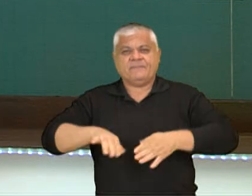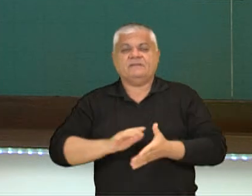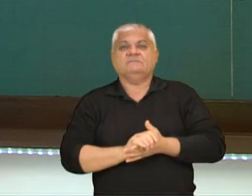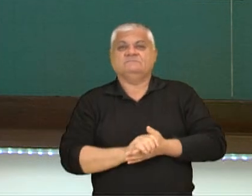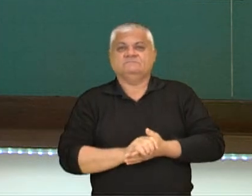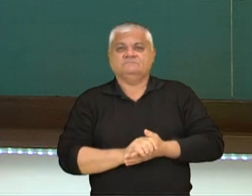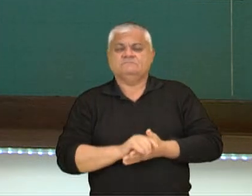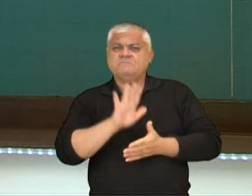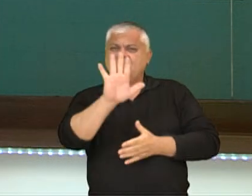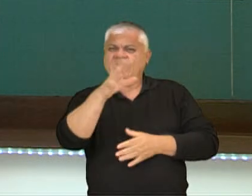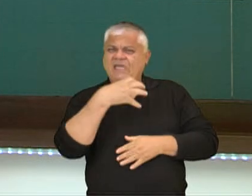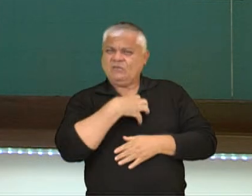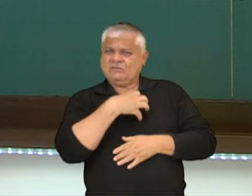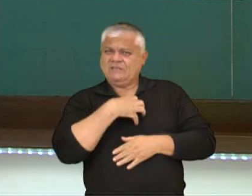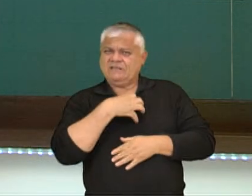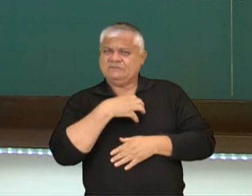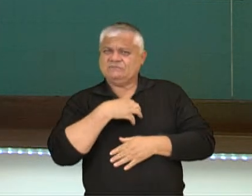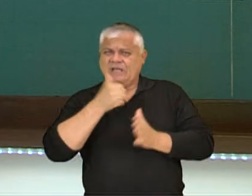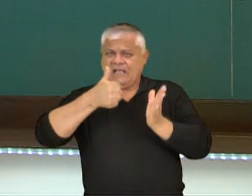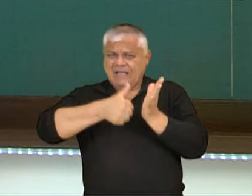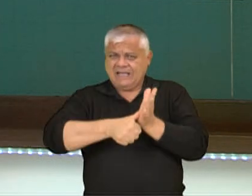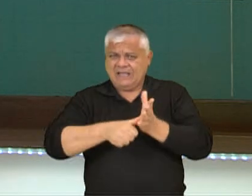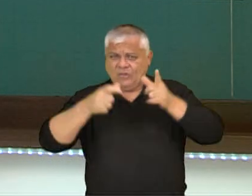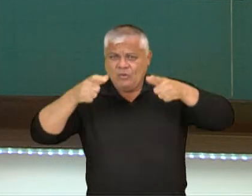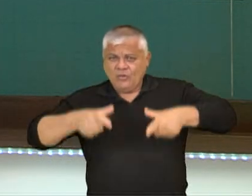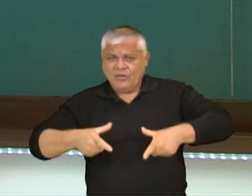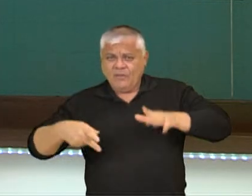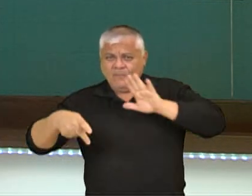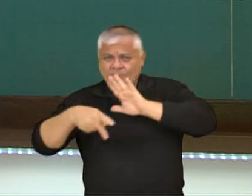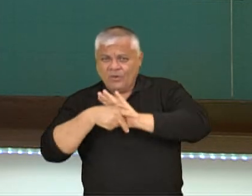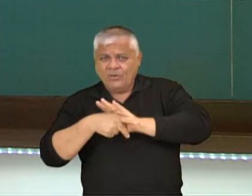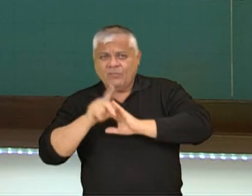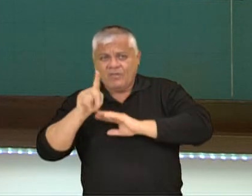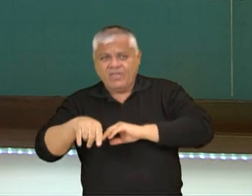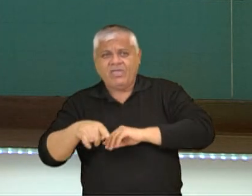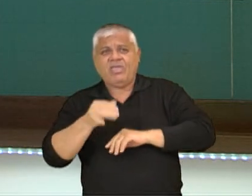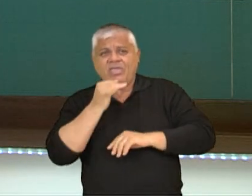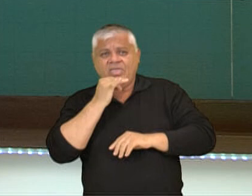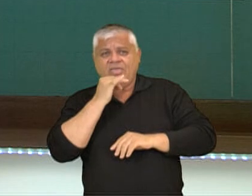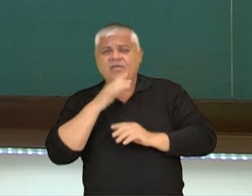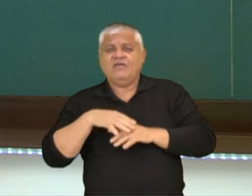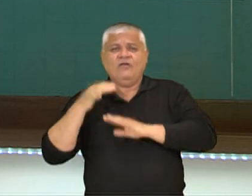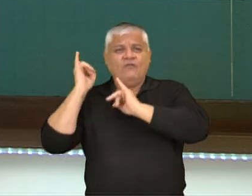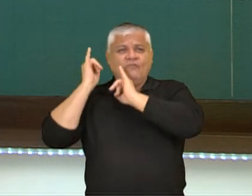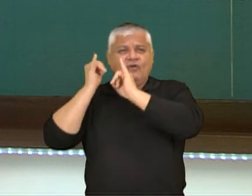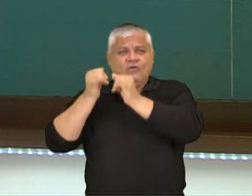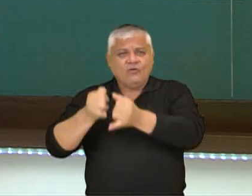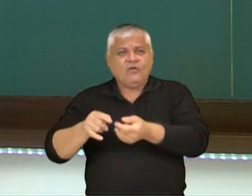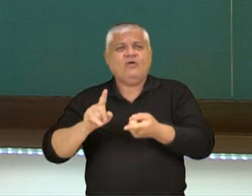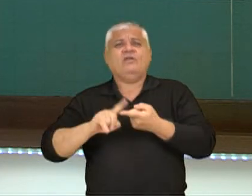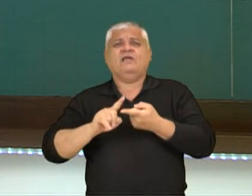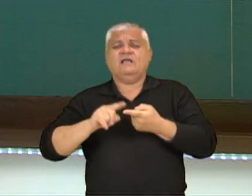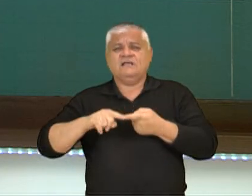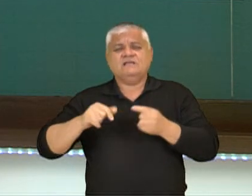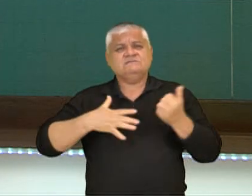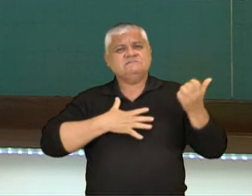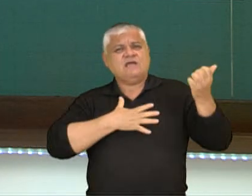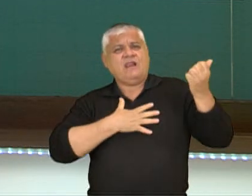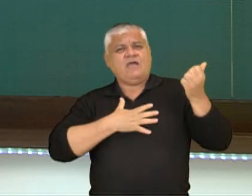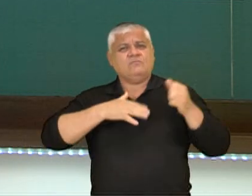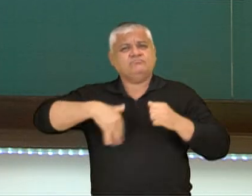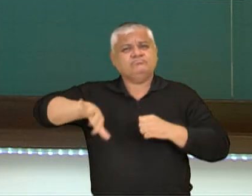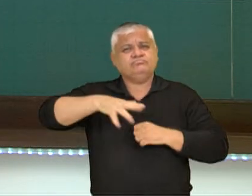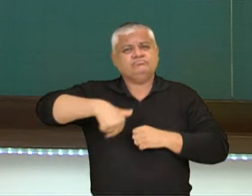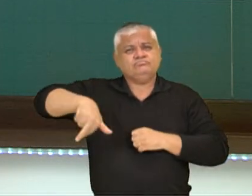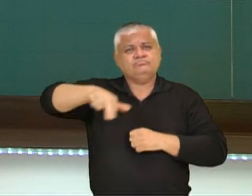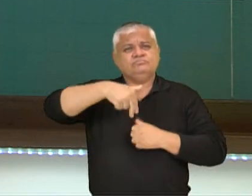faço a dança em uma academia, eu faço a dança num local, e eles classificam como essa classificação aqui de 2008. Eles falam que a dança que eu estou fazendo lá é dança